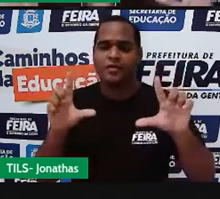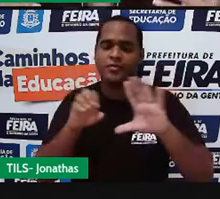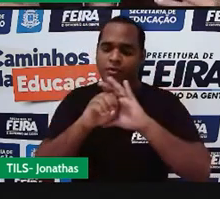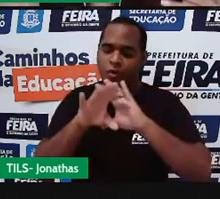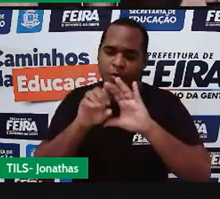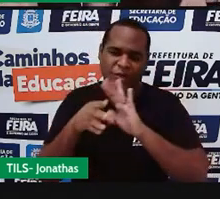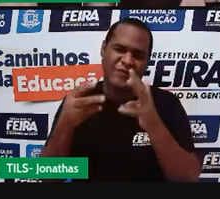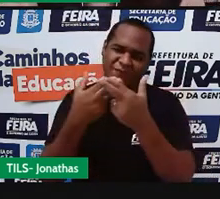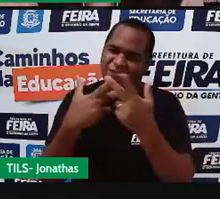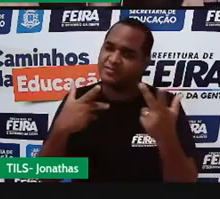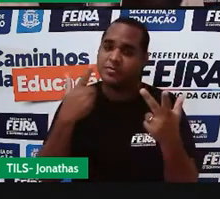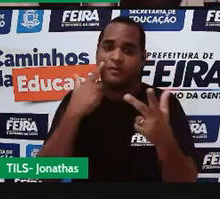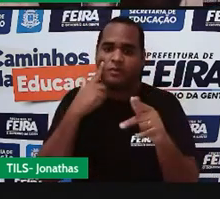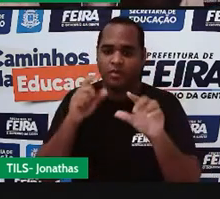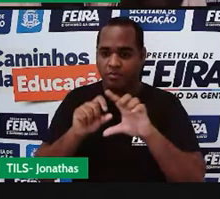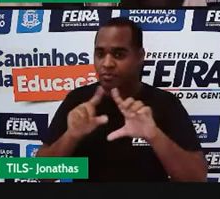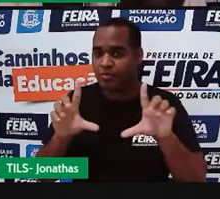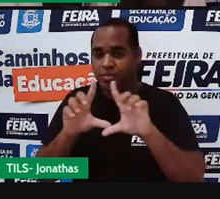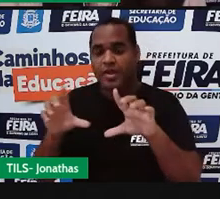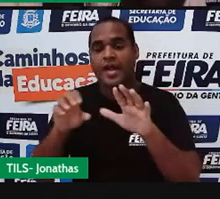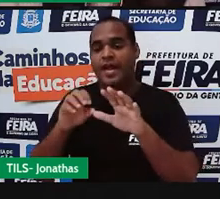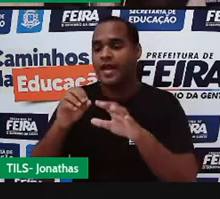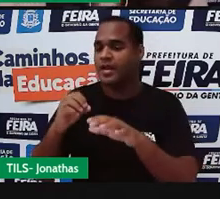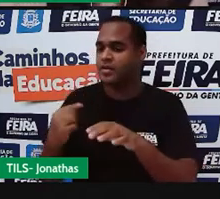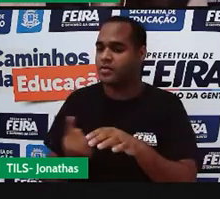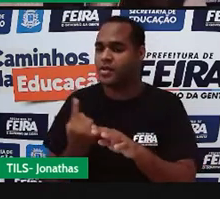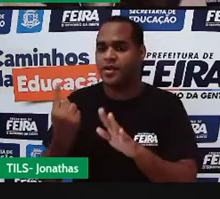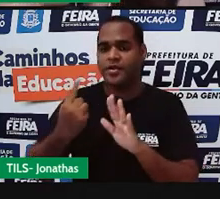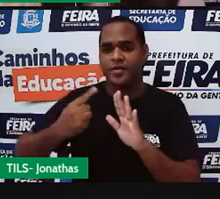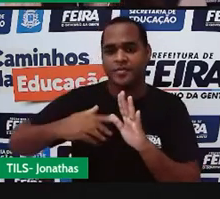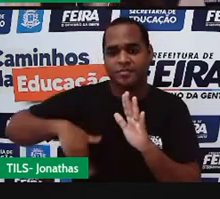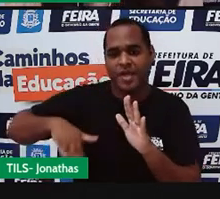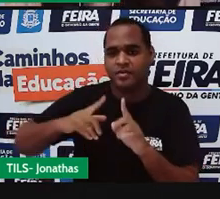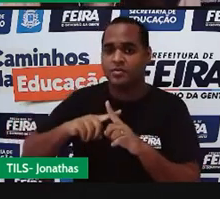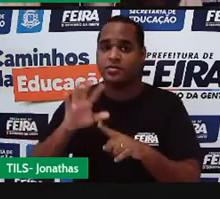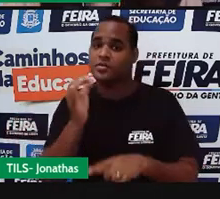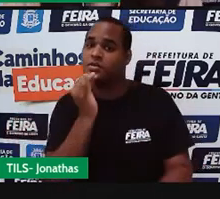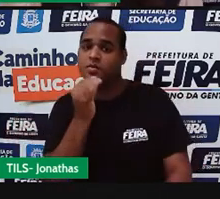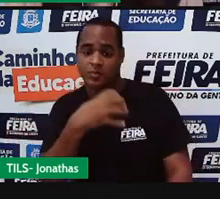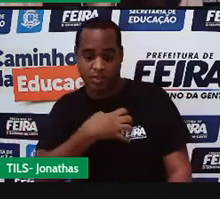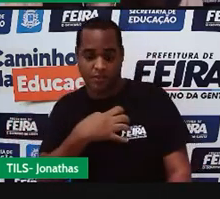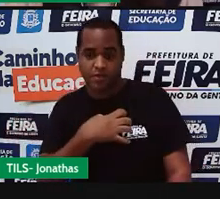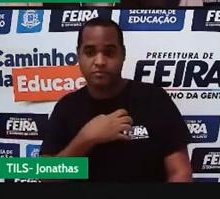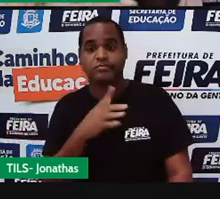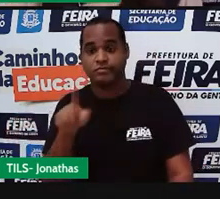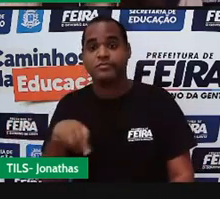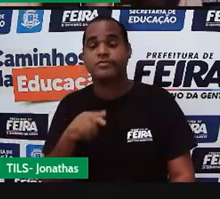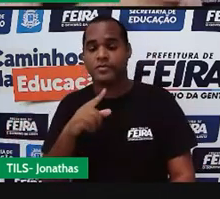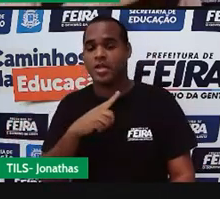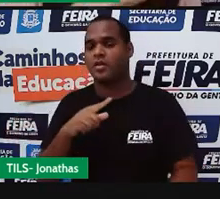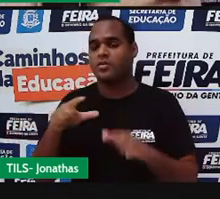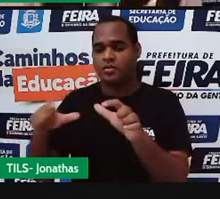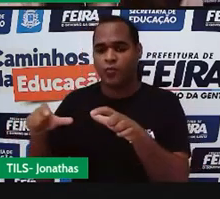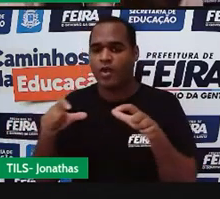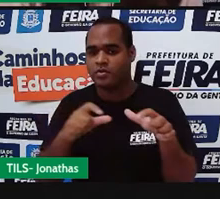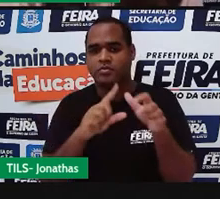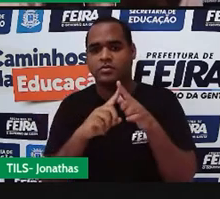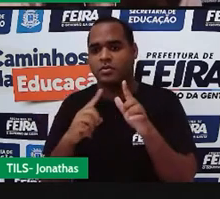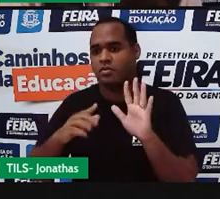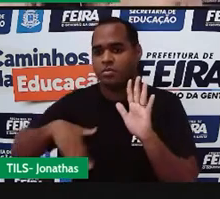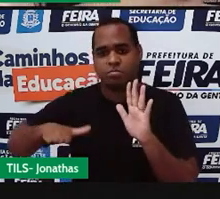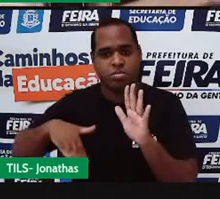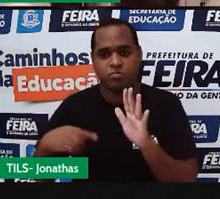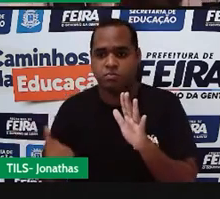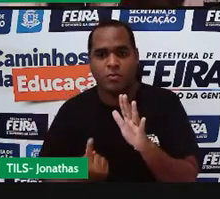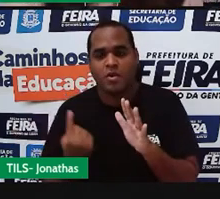cidades em que o nível do mar vem avançando a quem cidades próximas Salvador mesmo Tem lugares que ao nível do mar